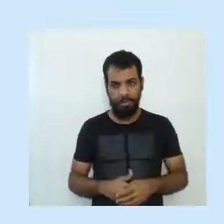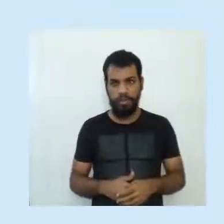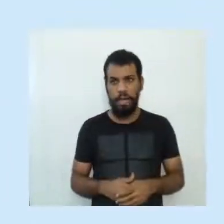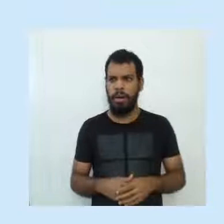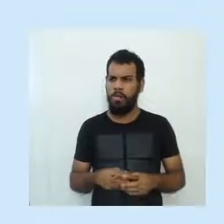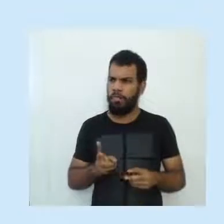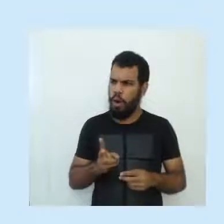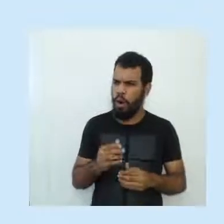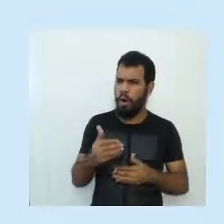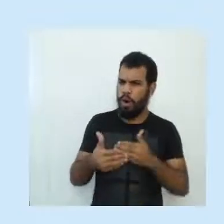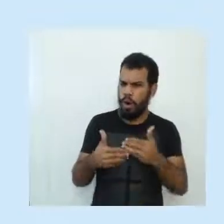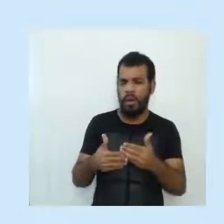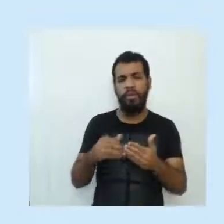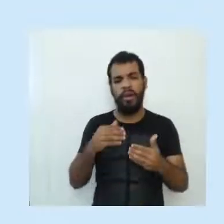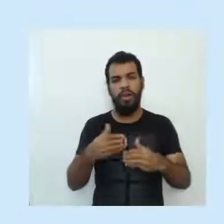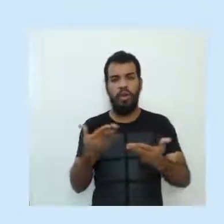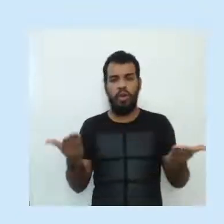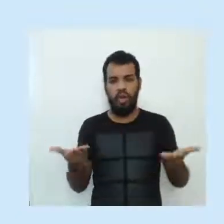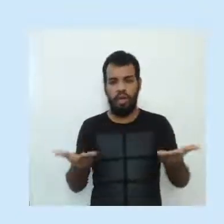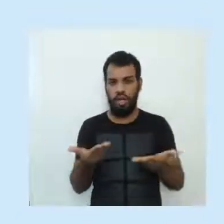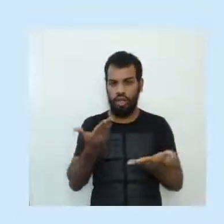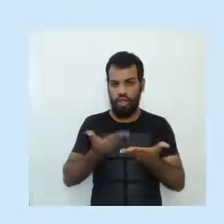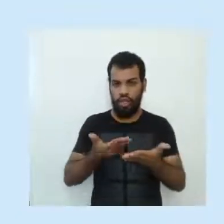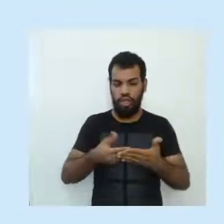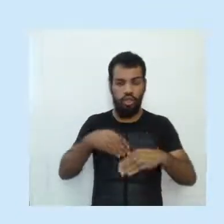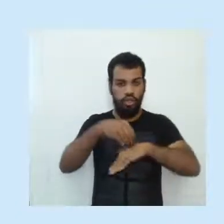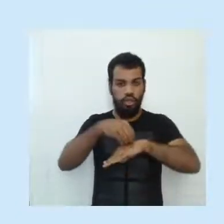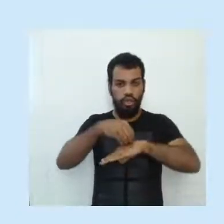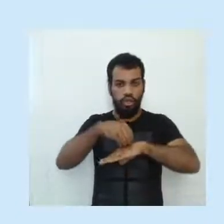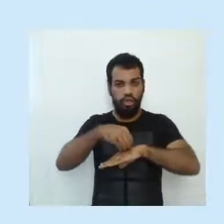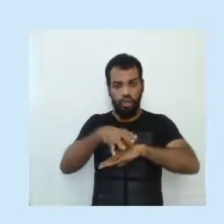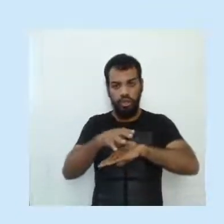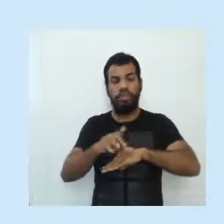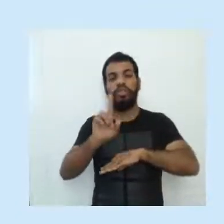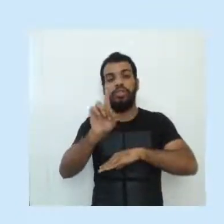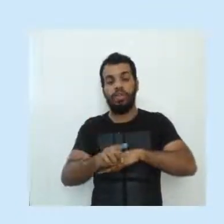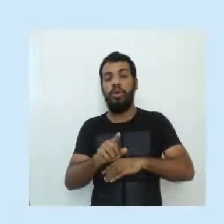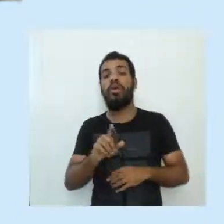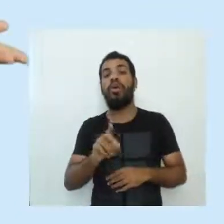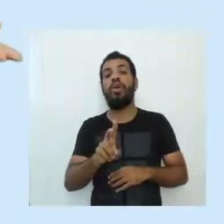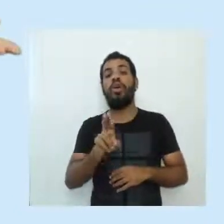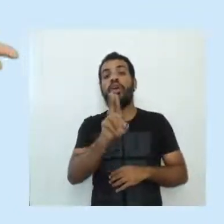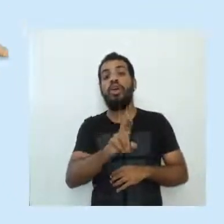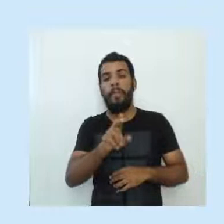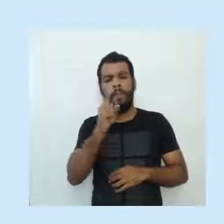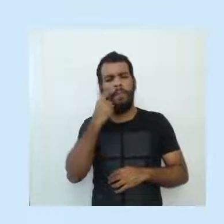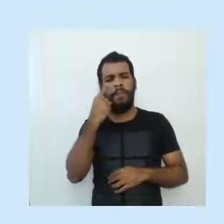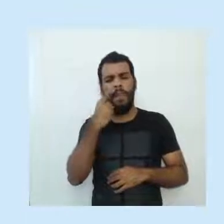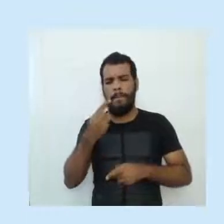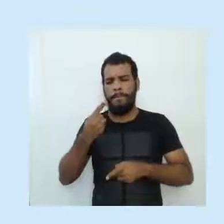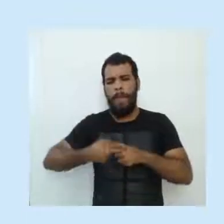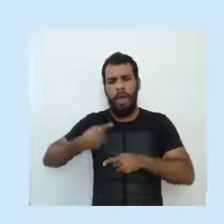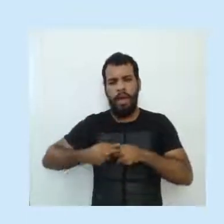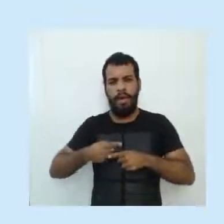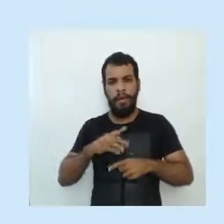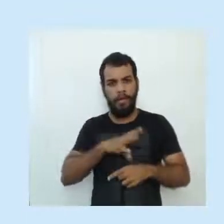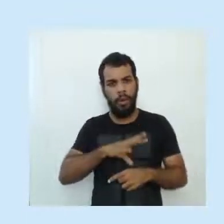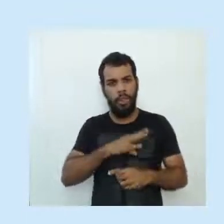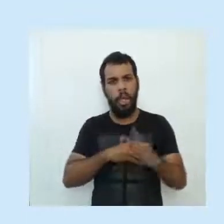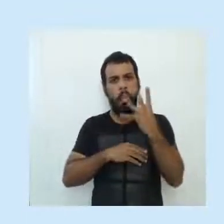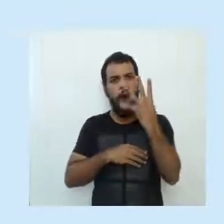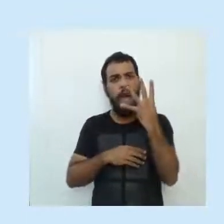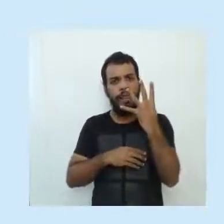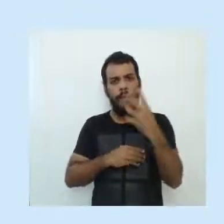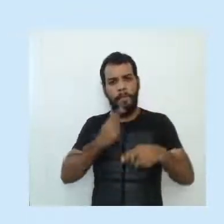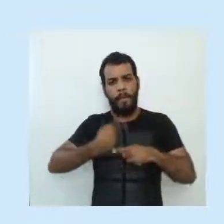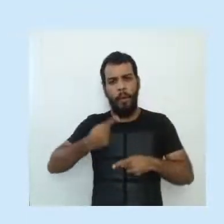vai iniciar os nossos estudos de hoje vendo a utilização dos porquês. Vocês lembram,